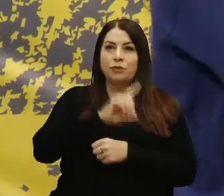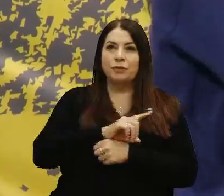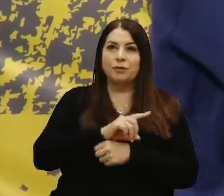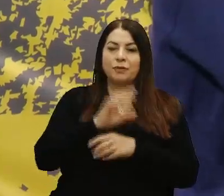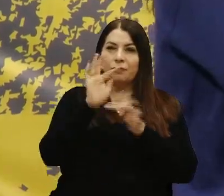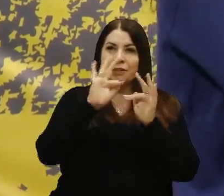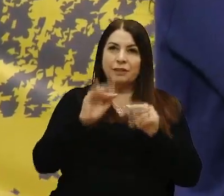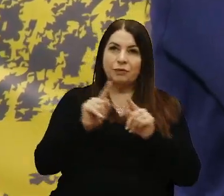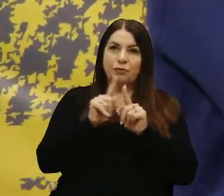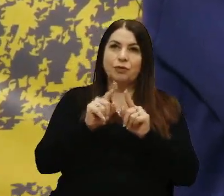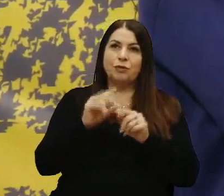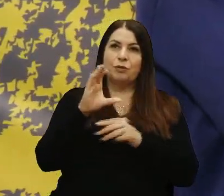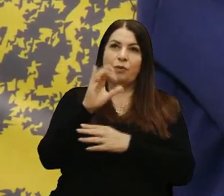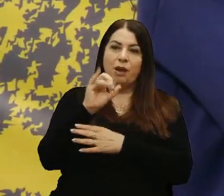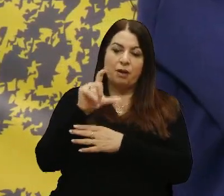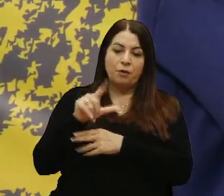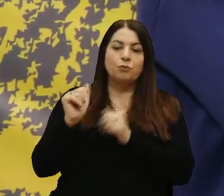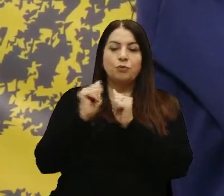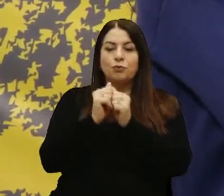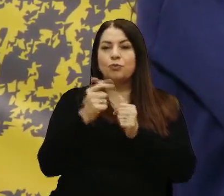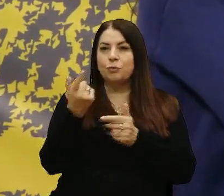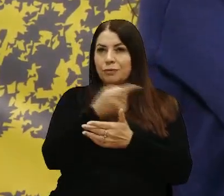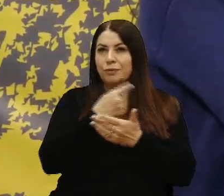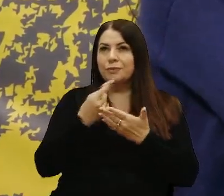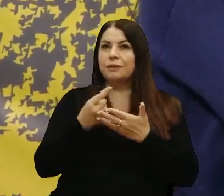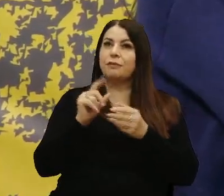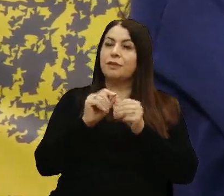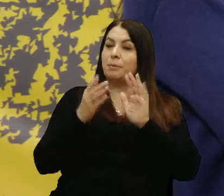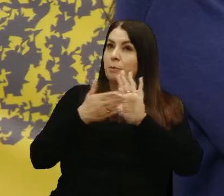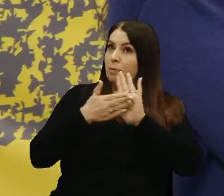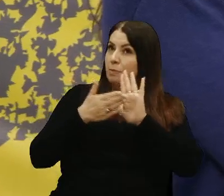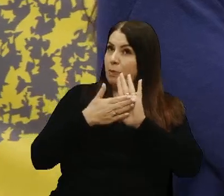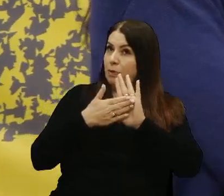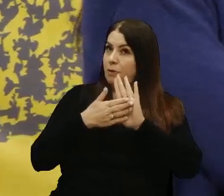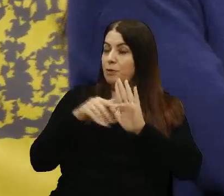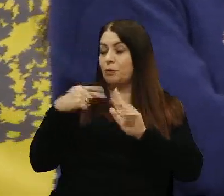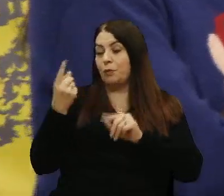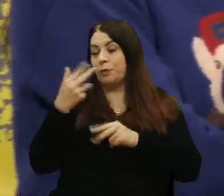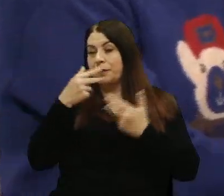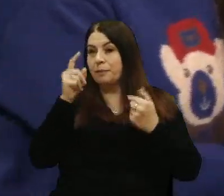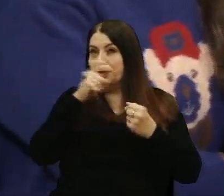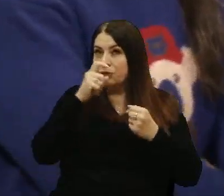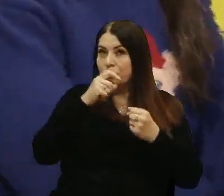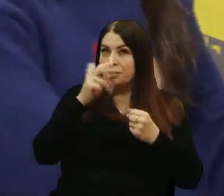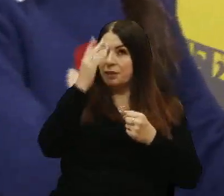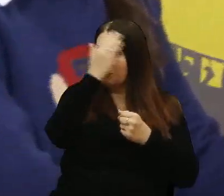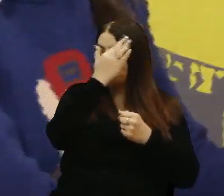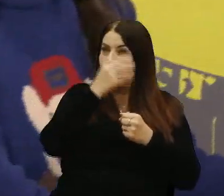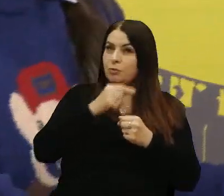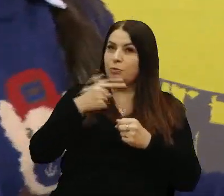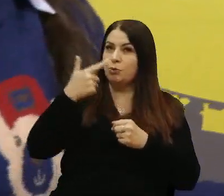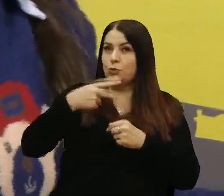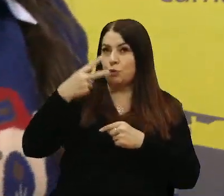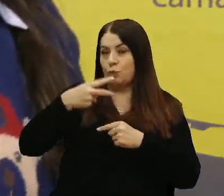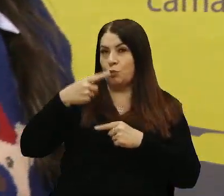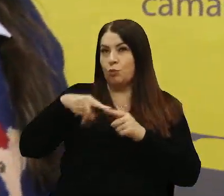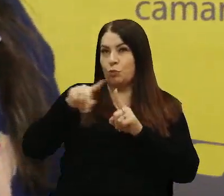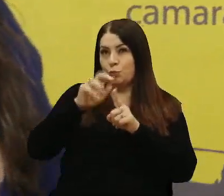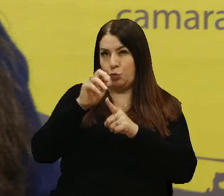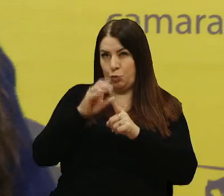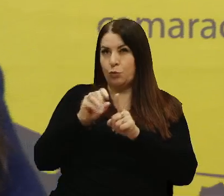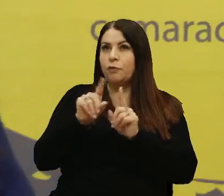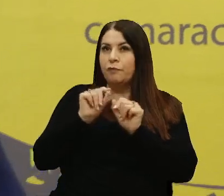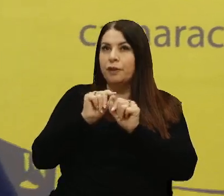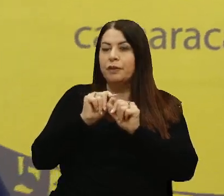alegria estar contigo, Carol, o senhor e a senhora que nos acompanham pela TV Câmara. Uma coisa é fazer proposta, outra coisa é mentir, né? E o prefeito Odilon optou no segundo turno da eleição em tratar